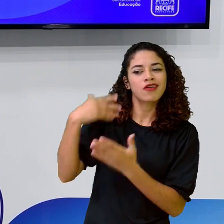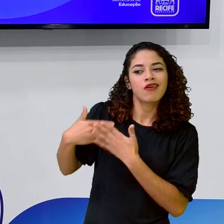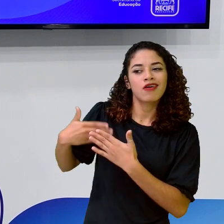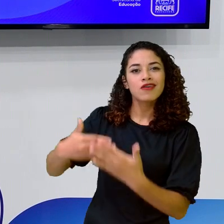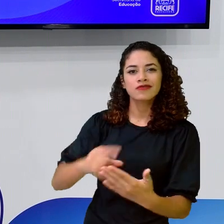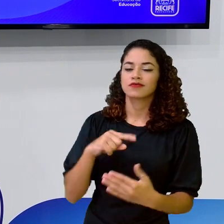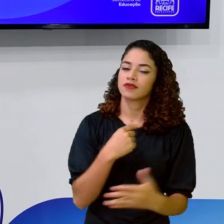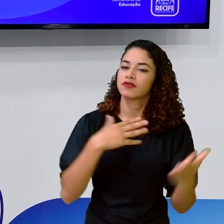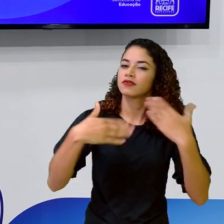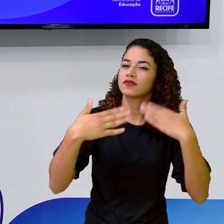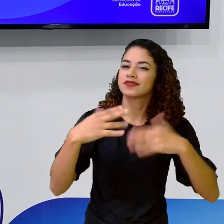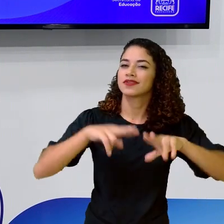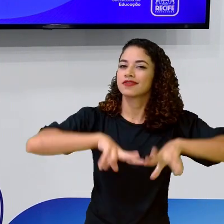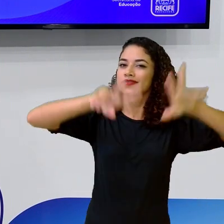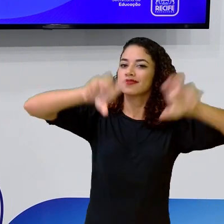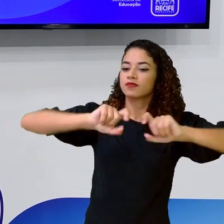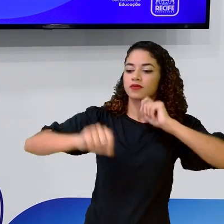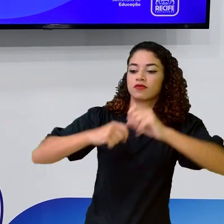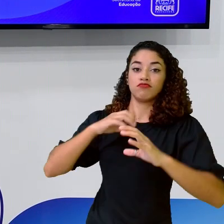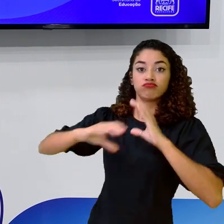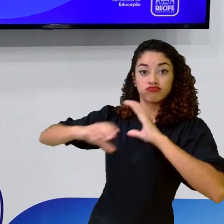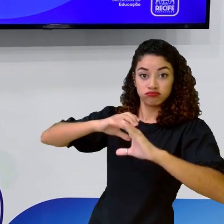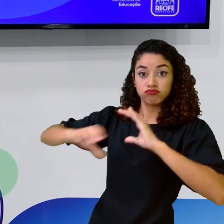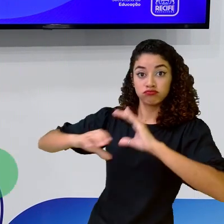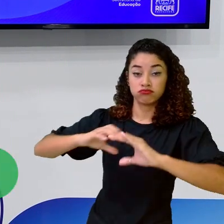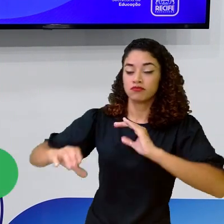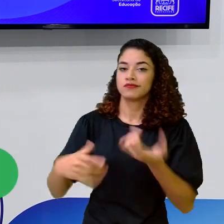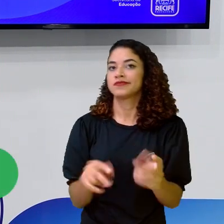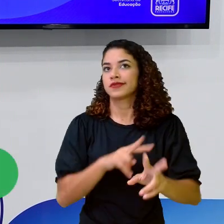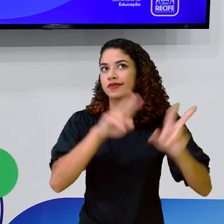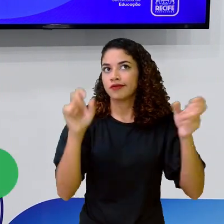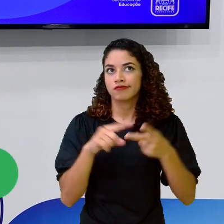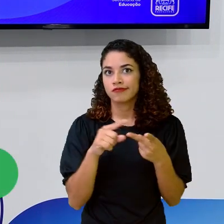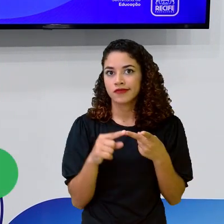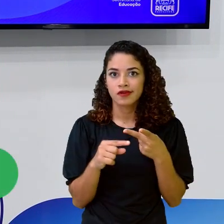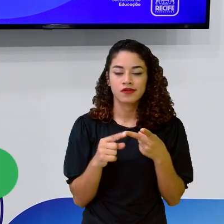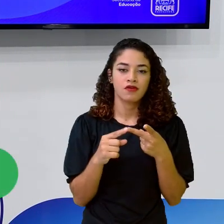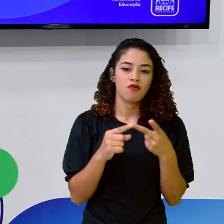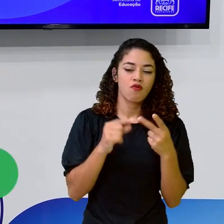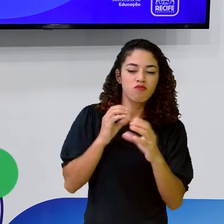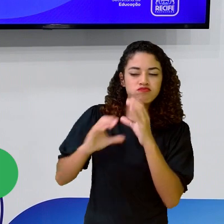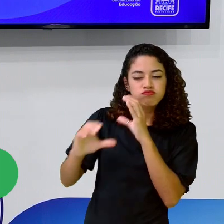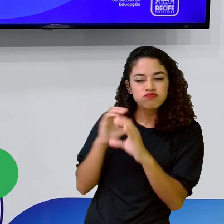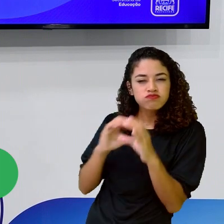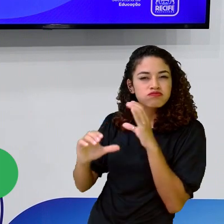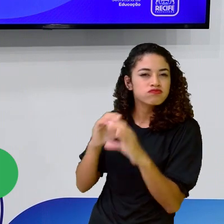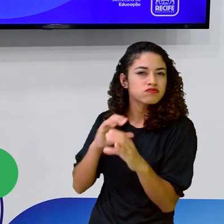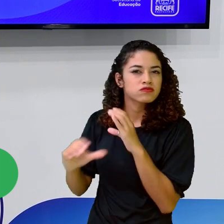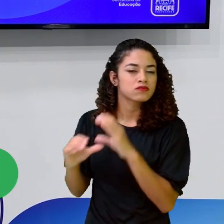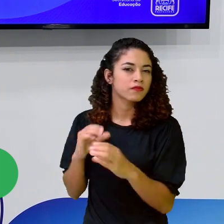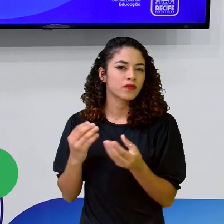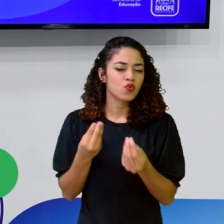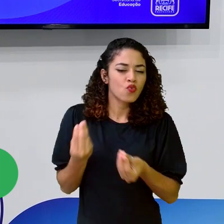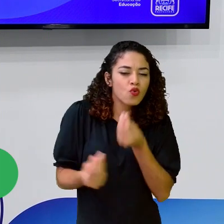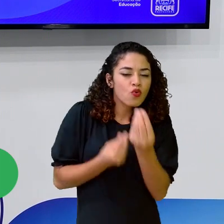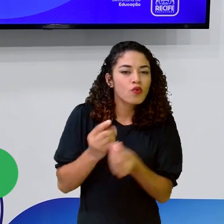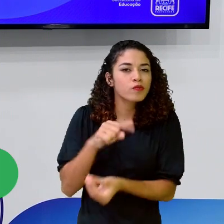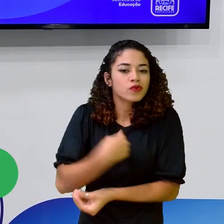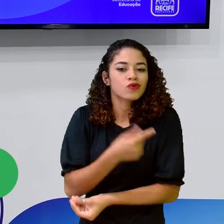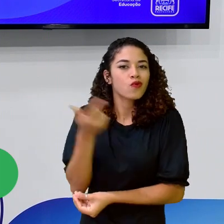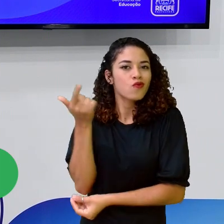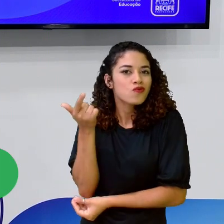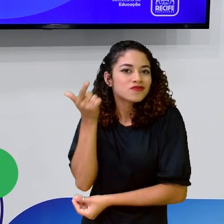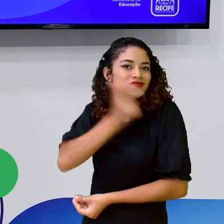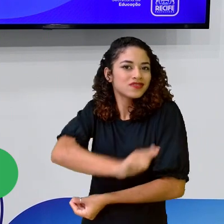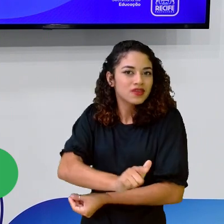a gente está sempre conversando sobre comunicação, sobre os meios de comunicação, como a gente acessa